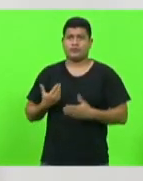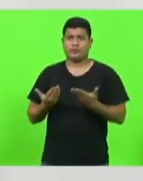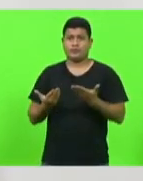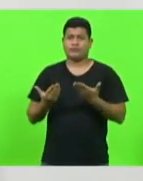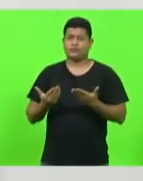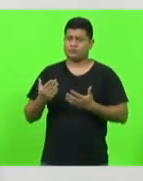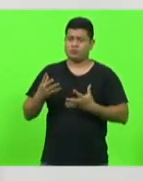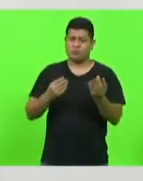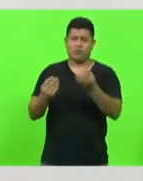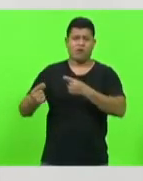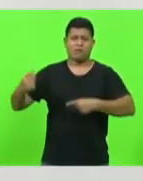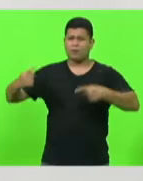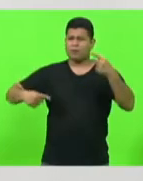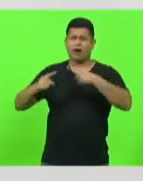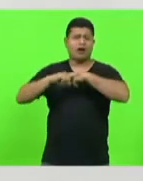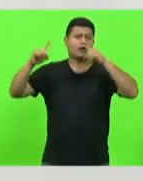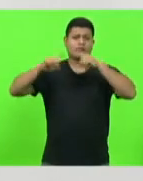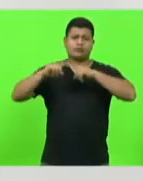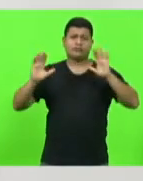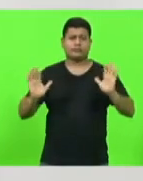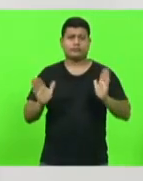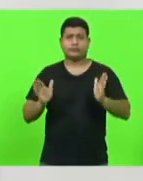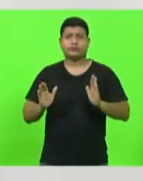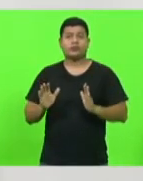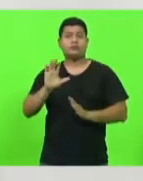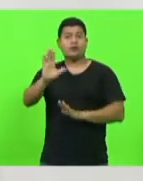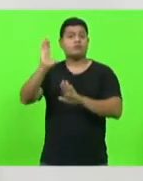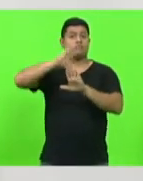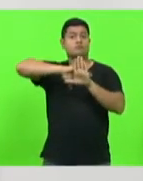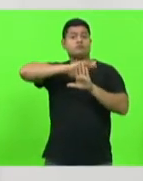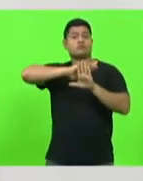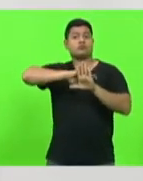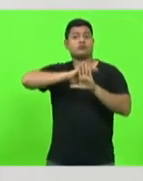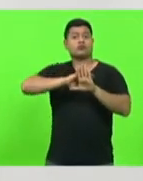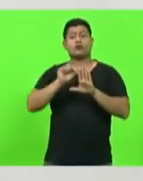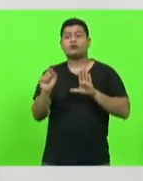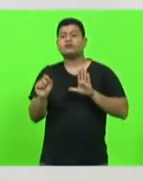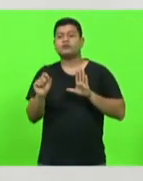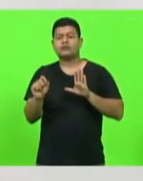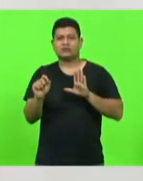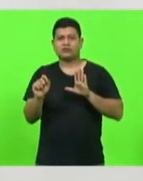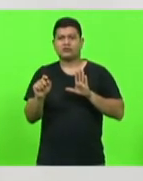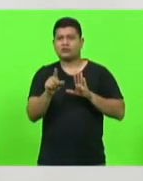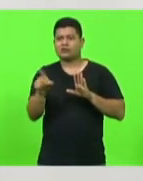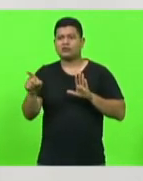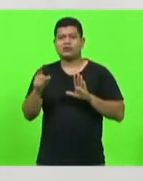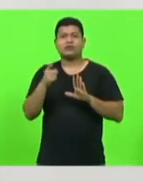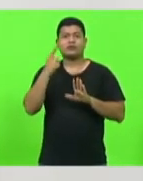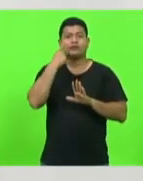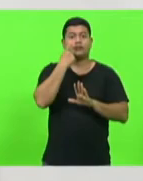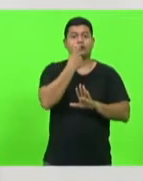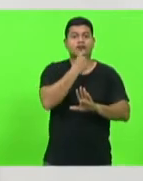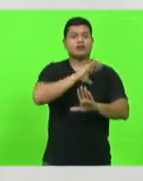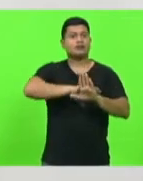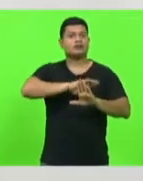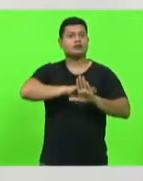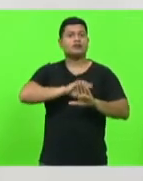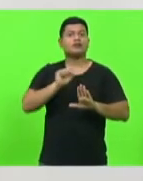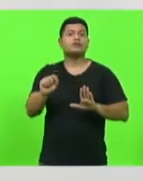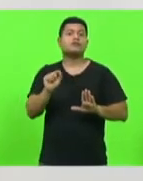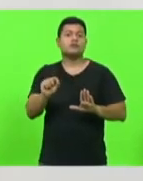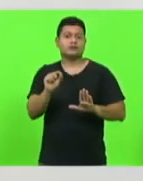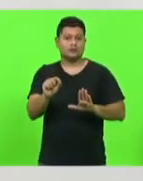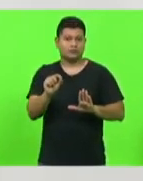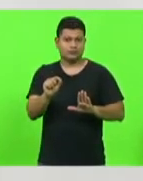oculta, o que está escondido, o que está por detrás dessa questão do passaporte sanitário.